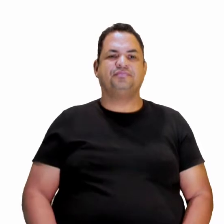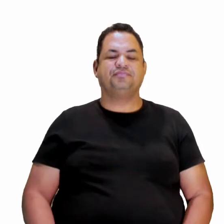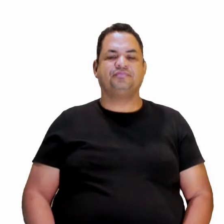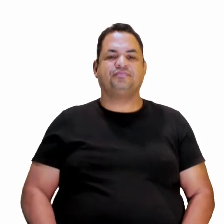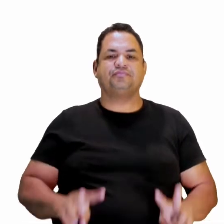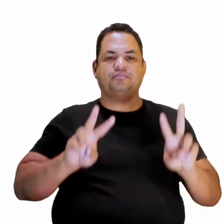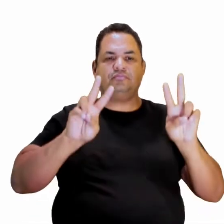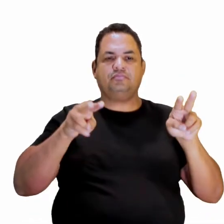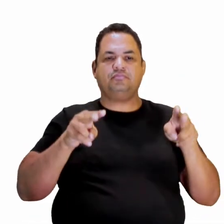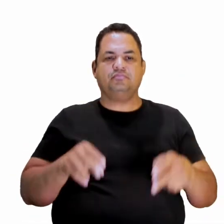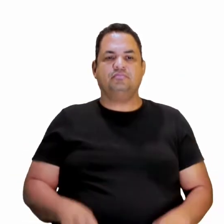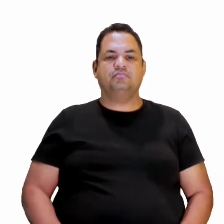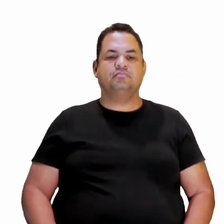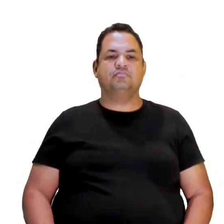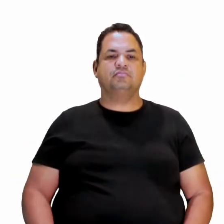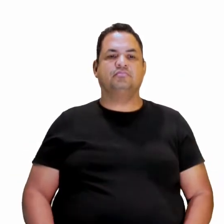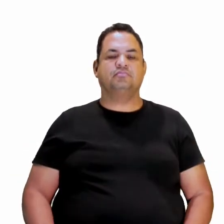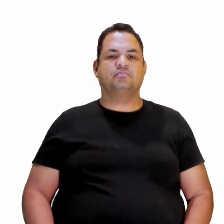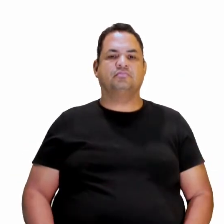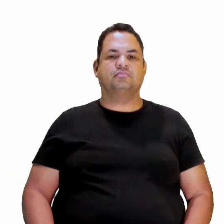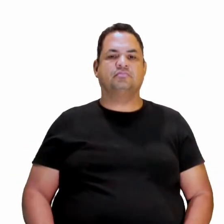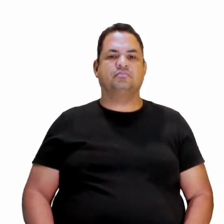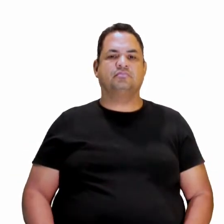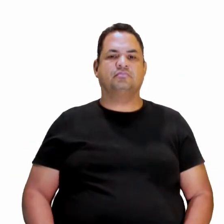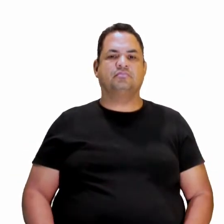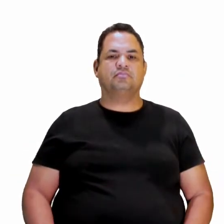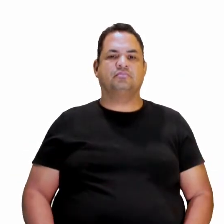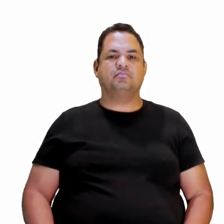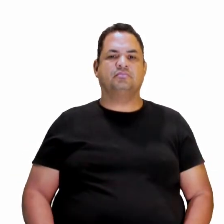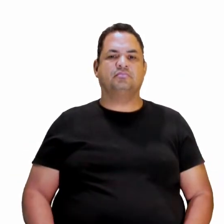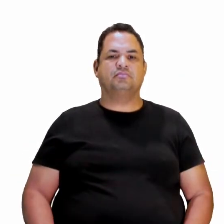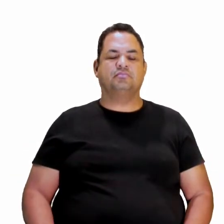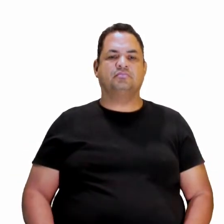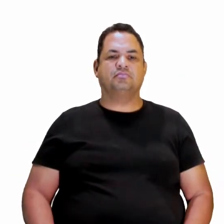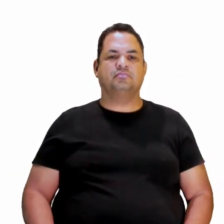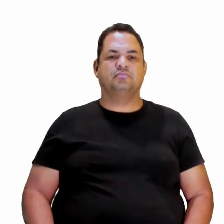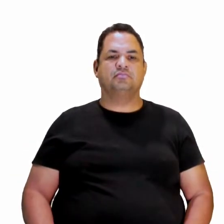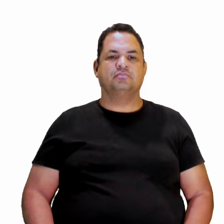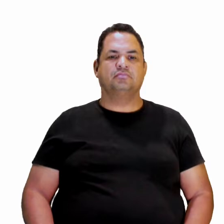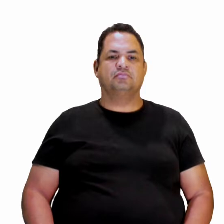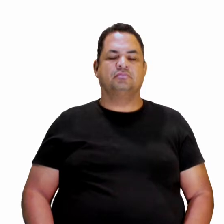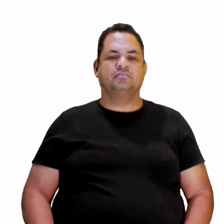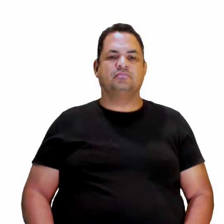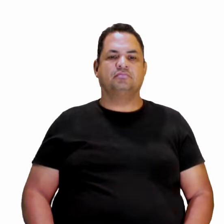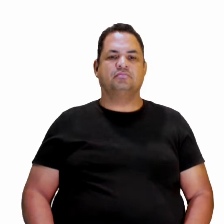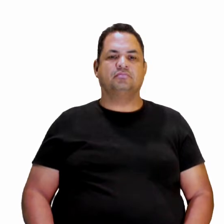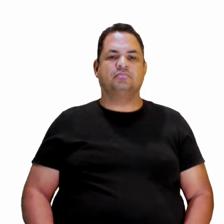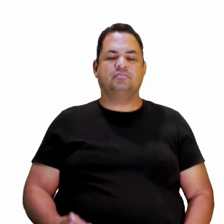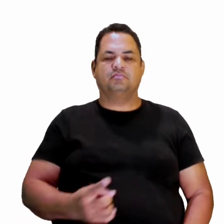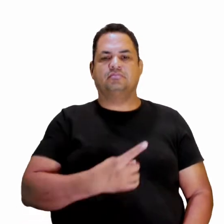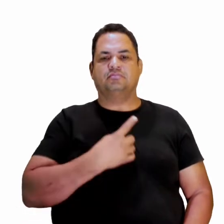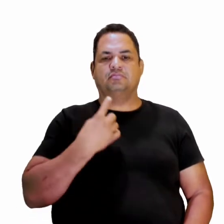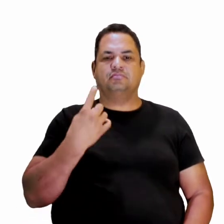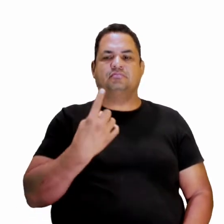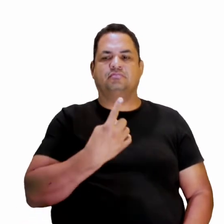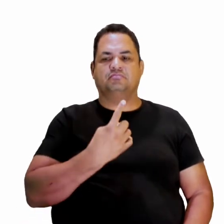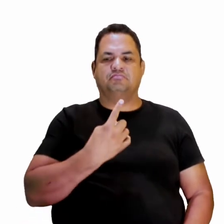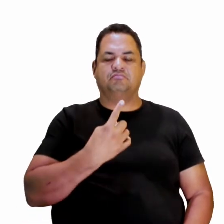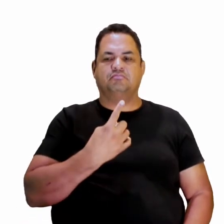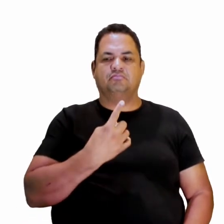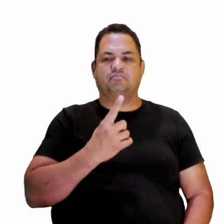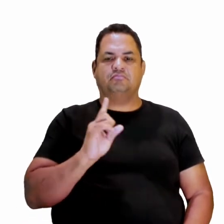abre aspas, we're not conserving the rainforests. Ou seja, nós não